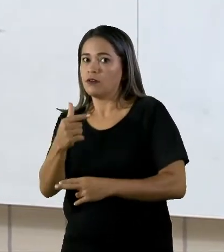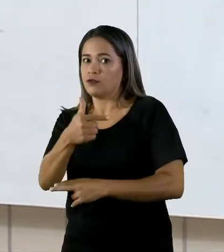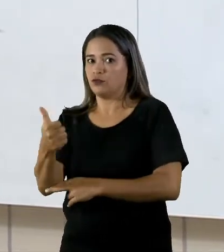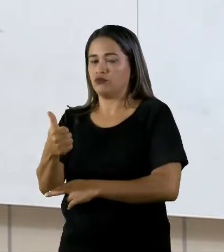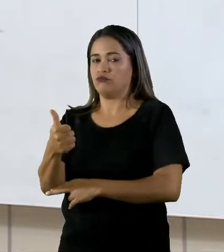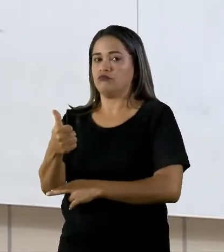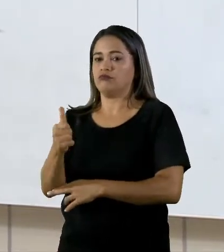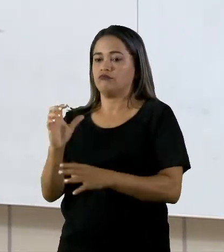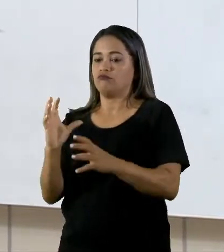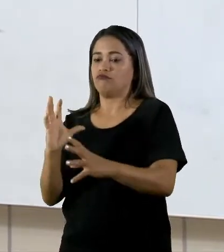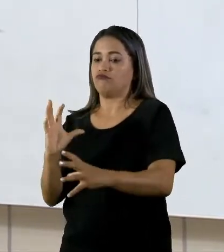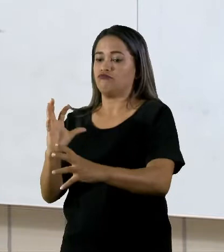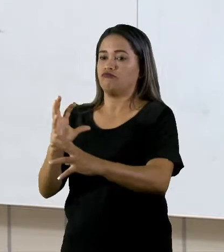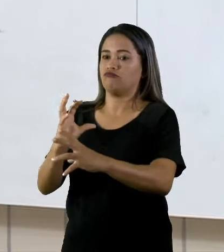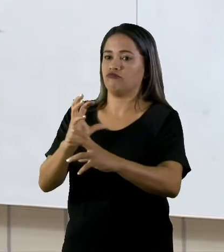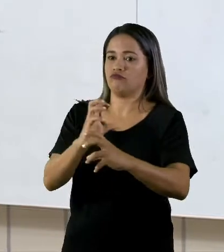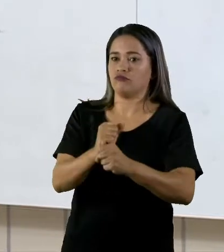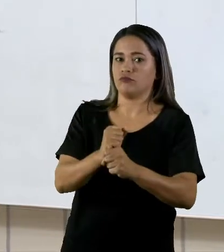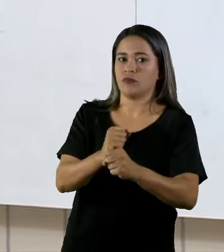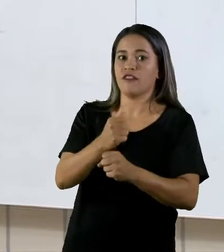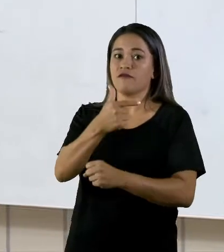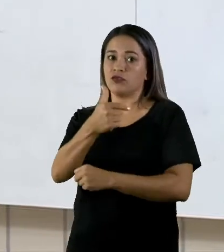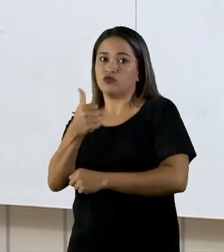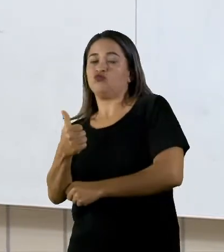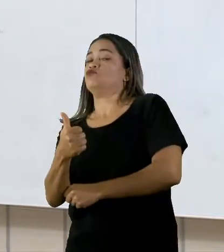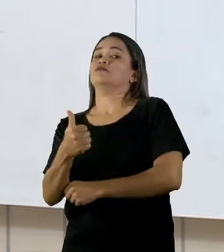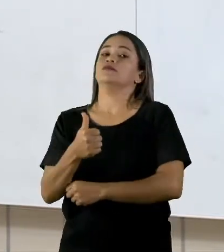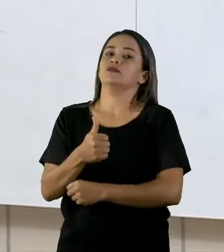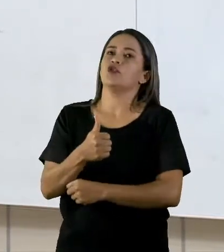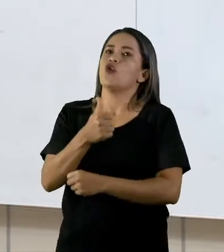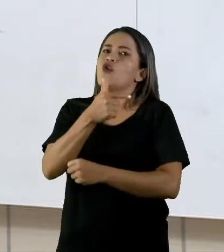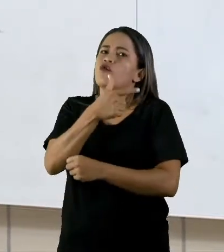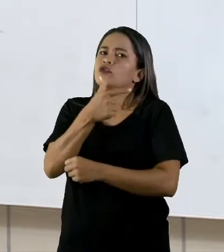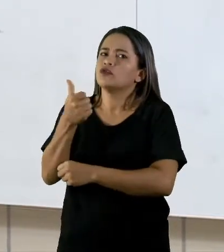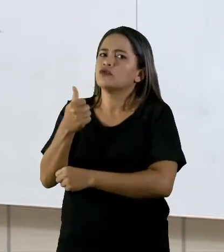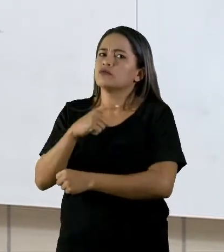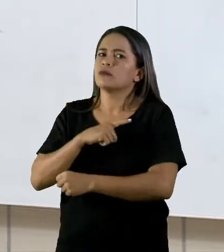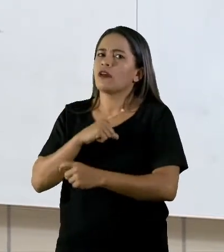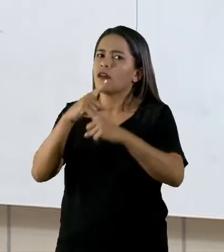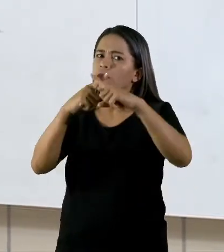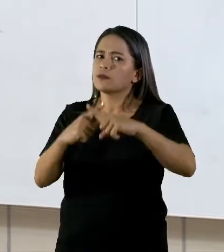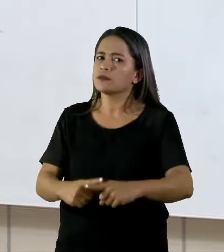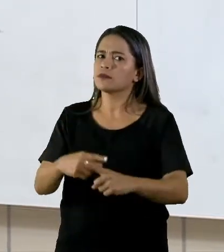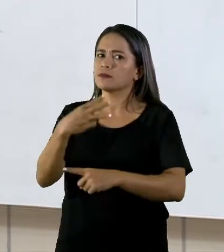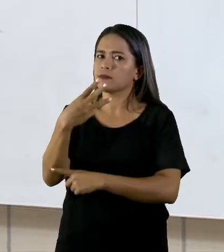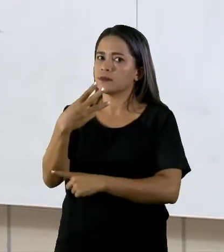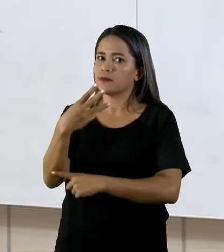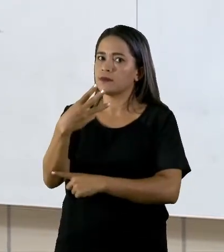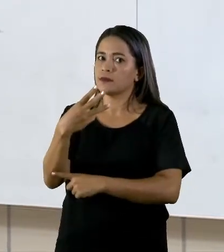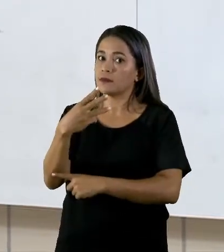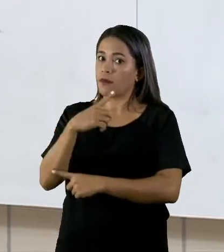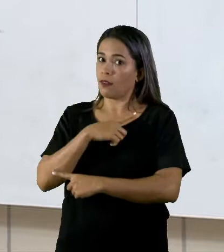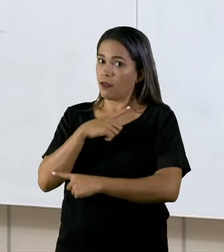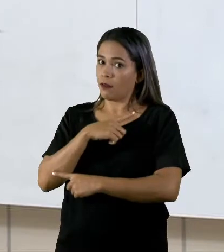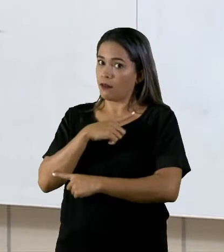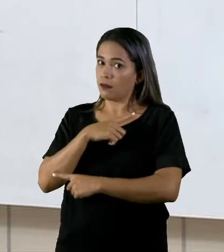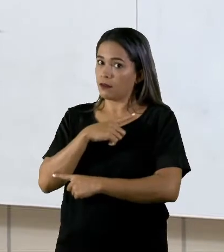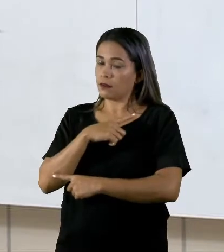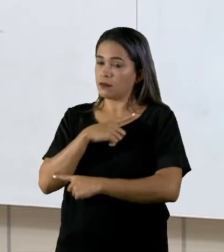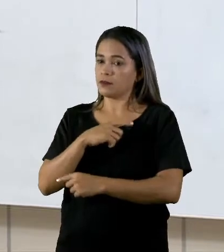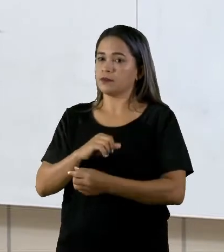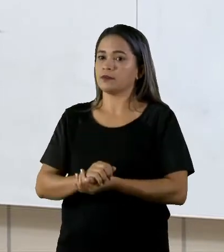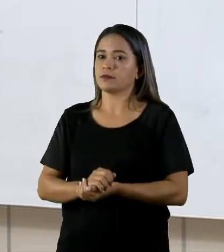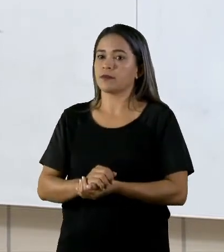eu somei, o resultado deu 21. O 21, ele é múltiplo de 3? Ele é divisível por 3? A conta